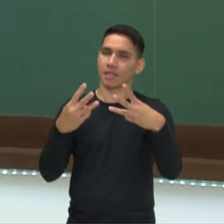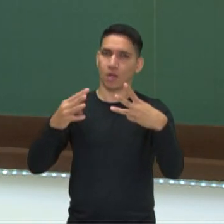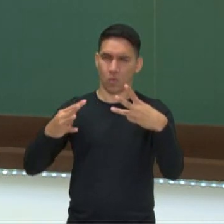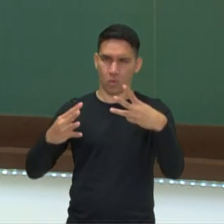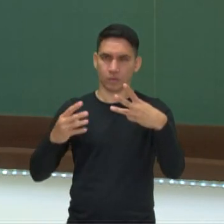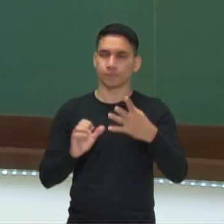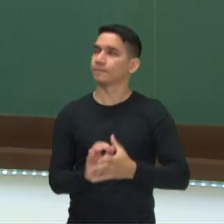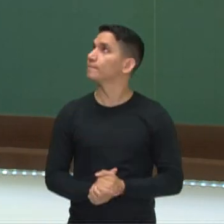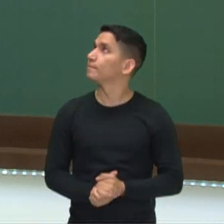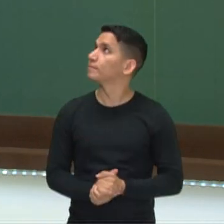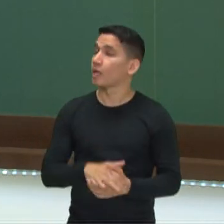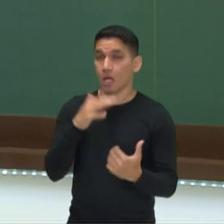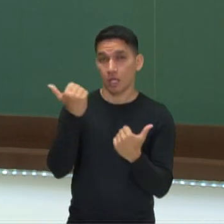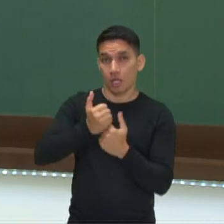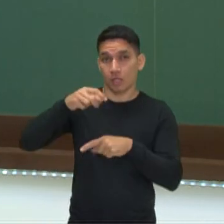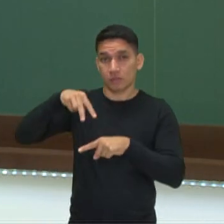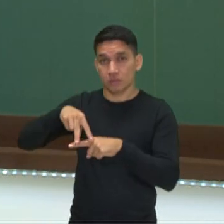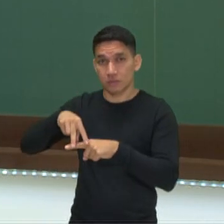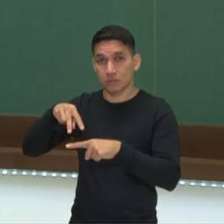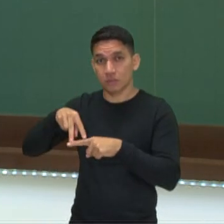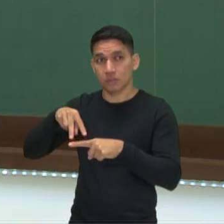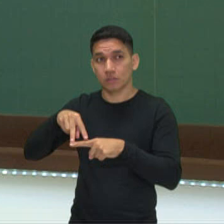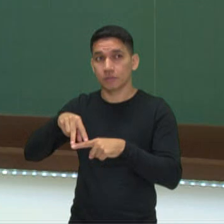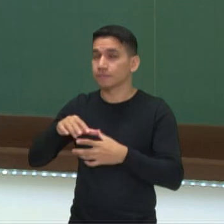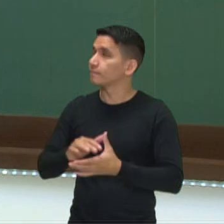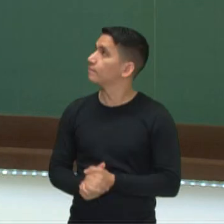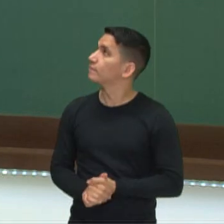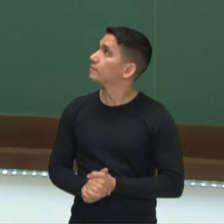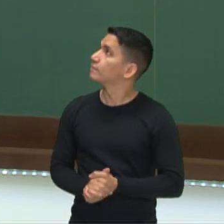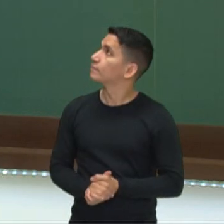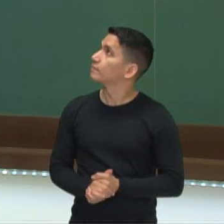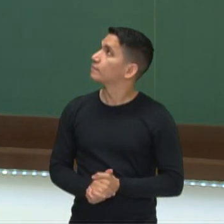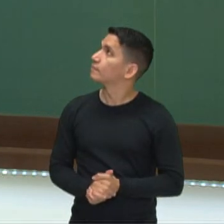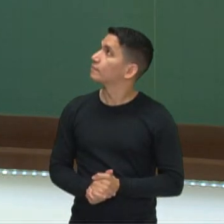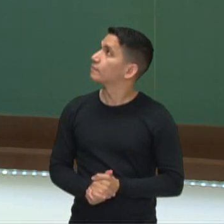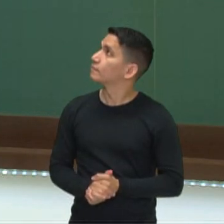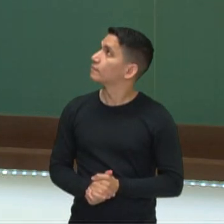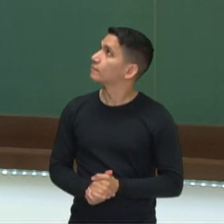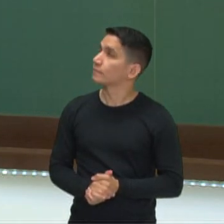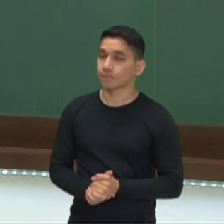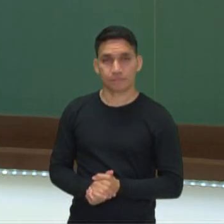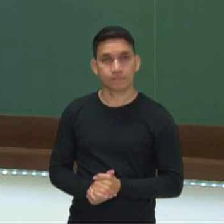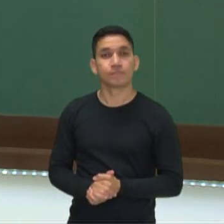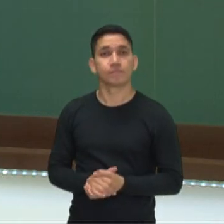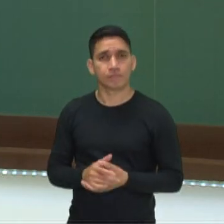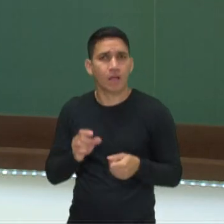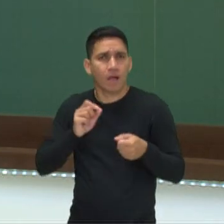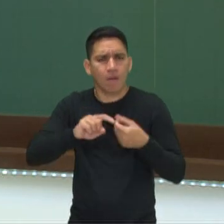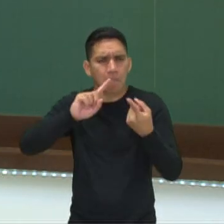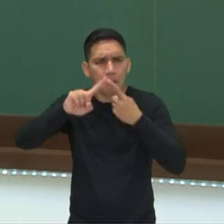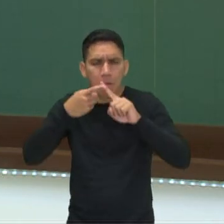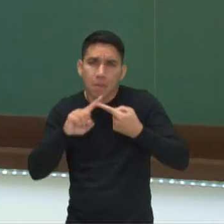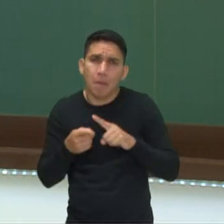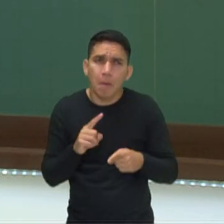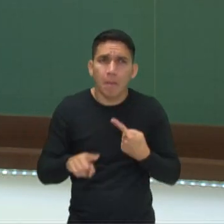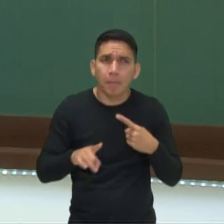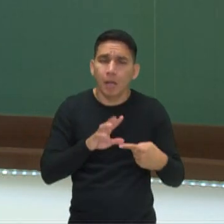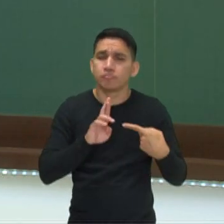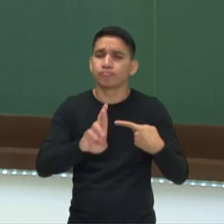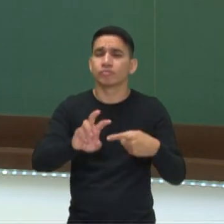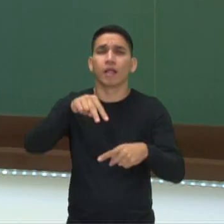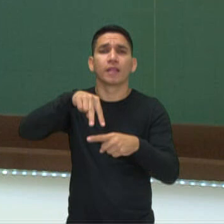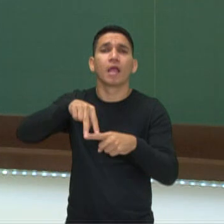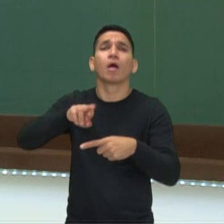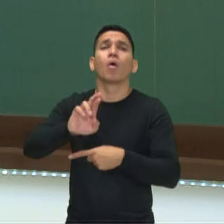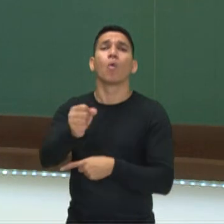é menos 12, menos 4 vezes o A que é 1 e o C que é 34. Fazendo essas continhas, chegamos